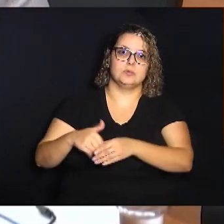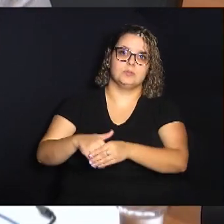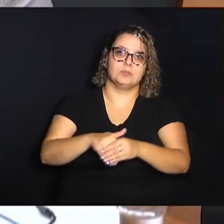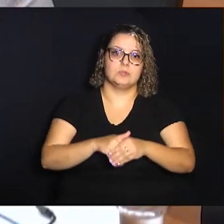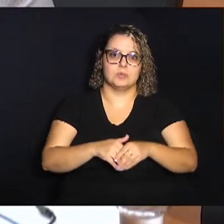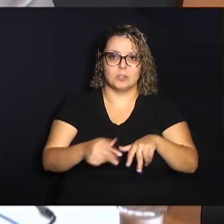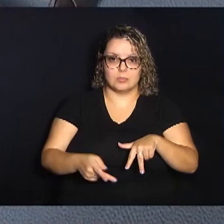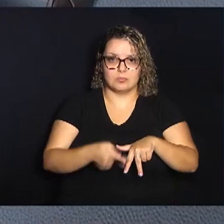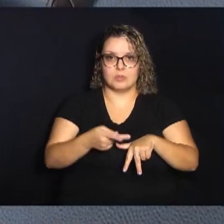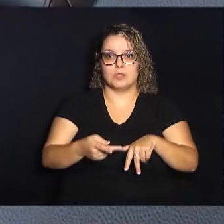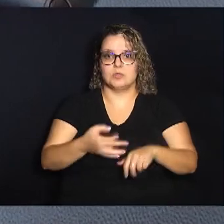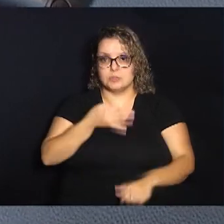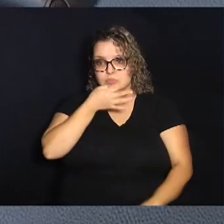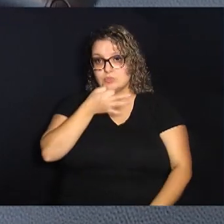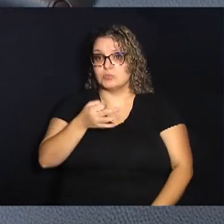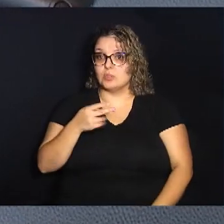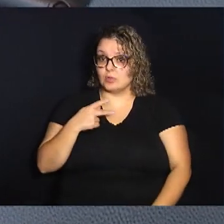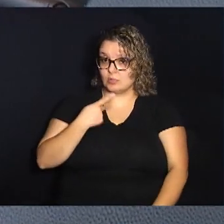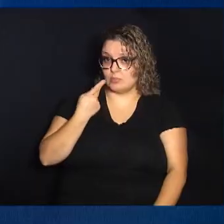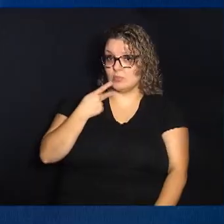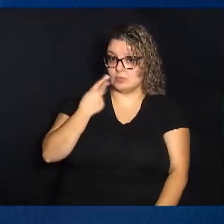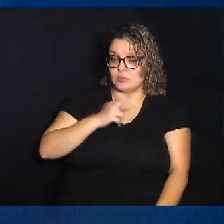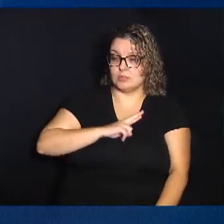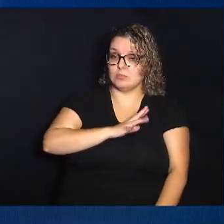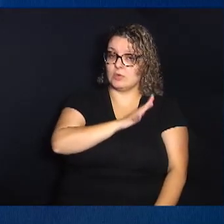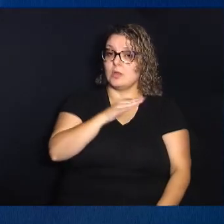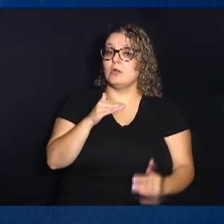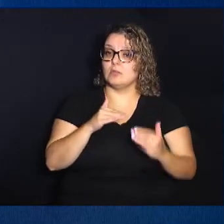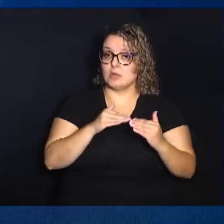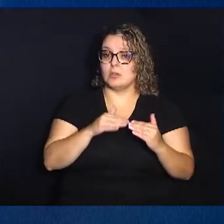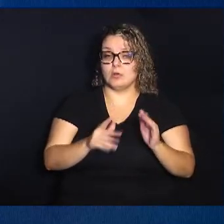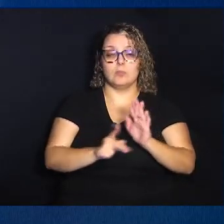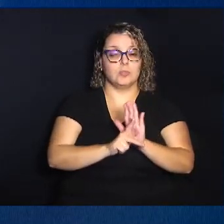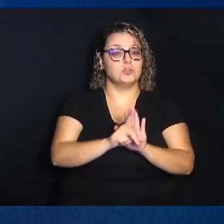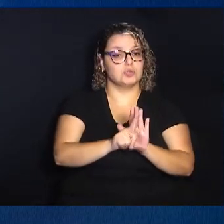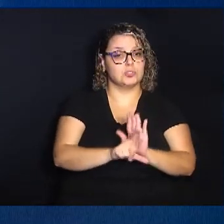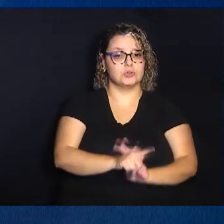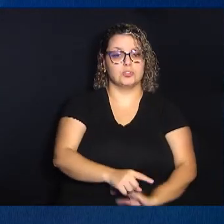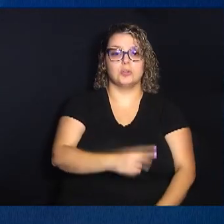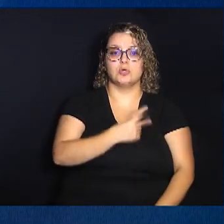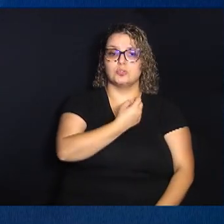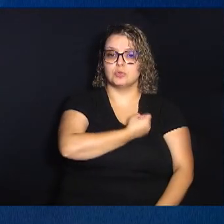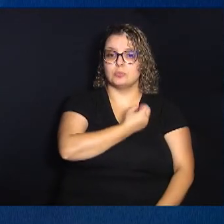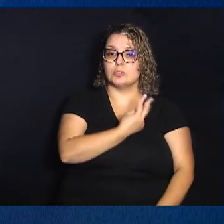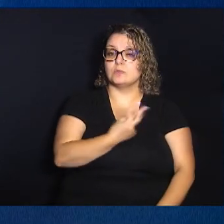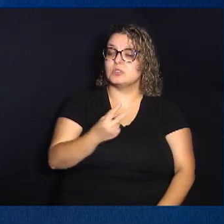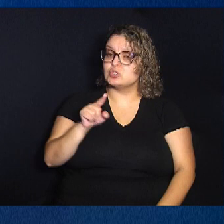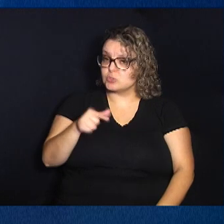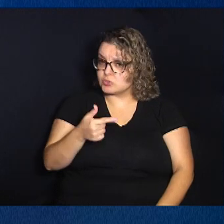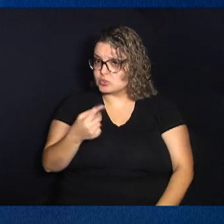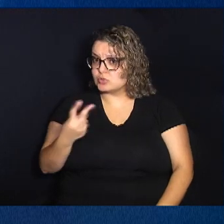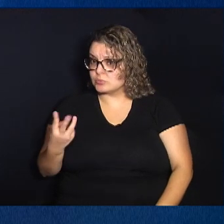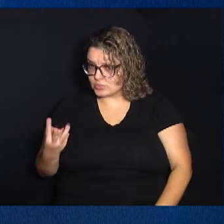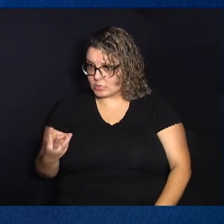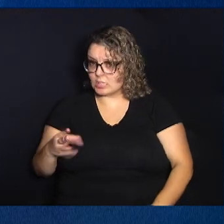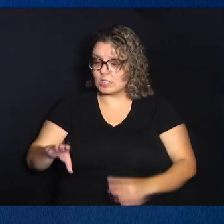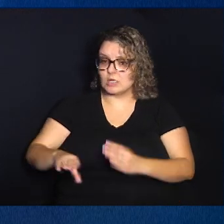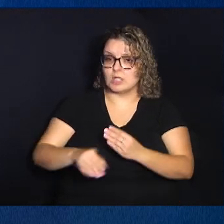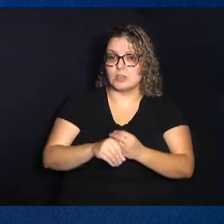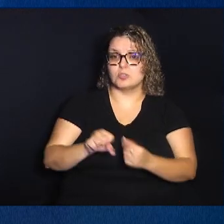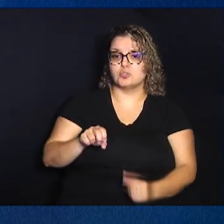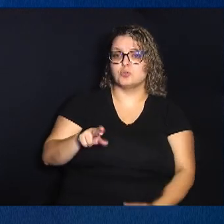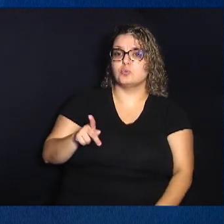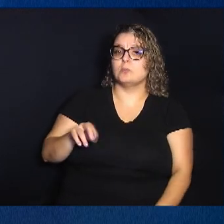parecer sugerido pelo vereador Rubens Gás, favorável ao projeto de lei número 22 de 2023 e a emenda supressiva de